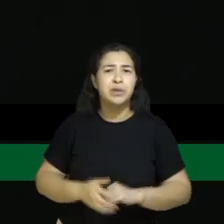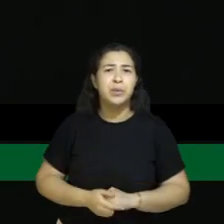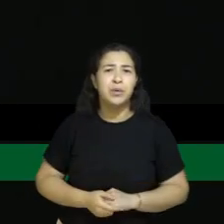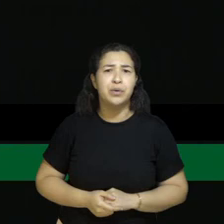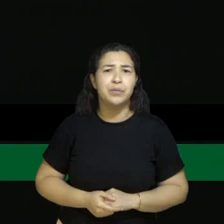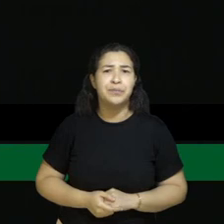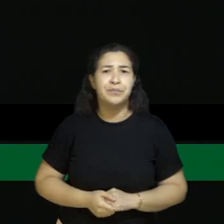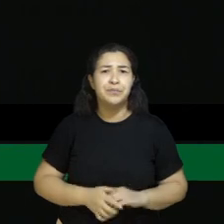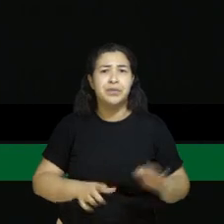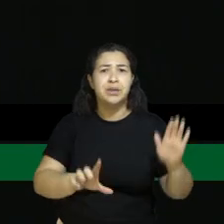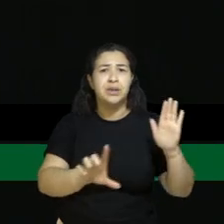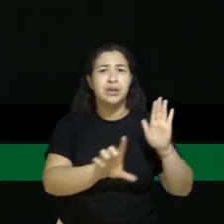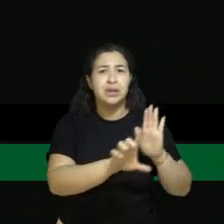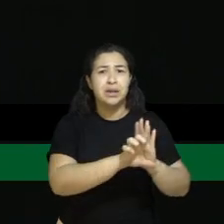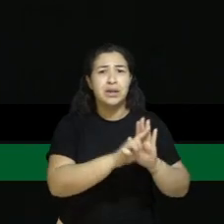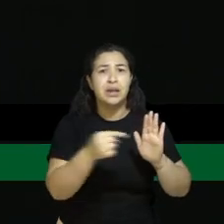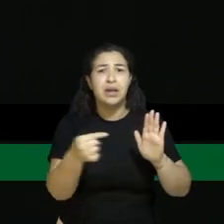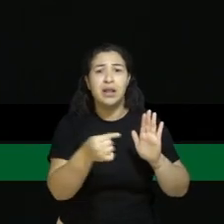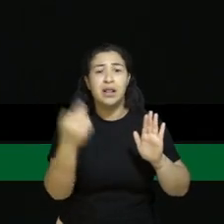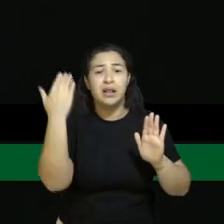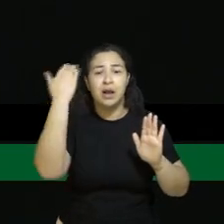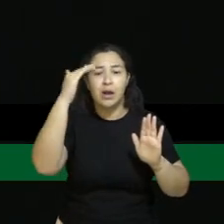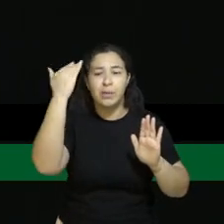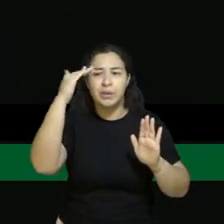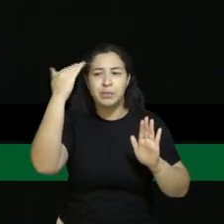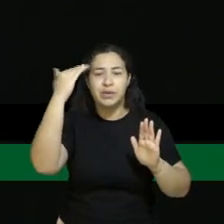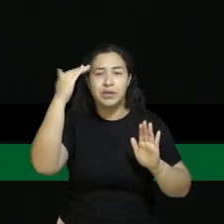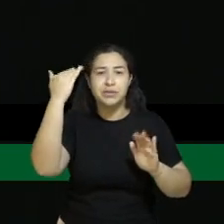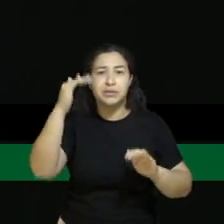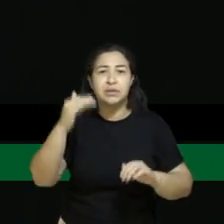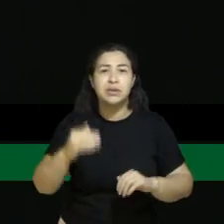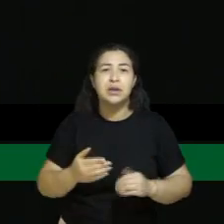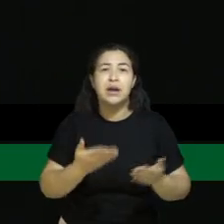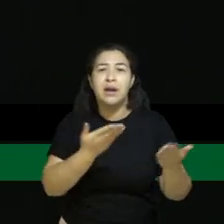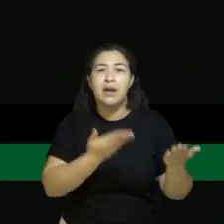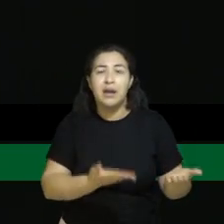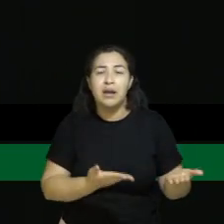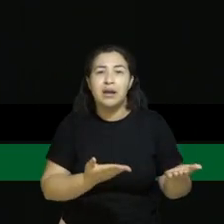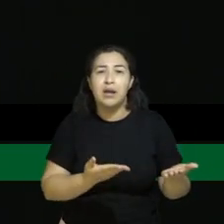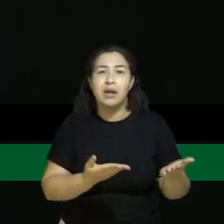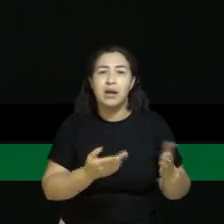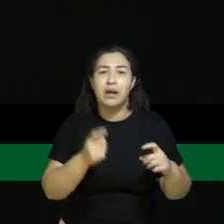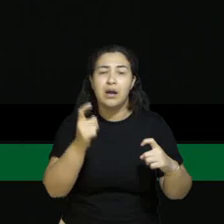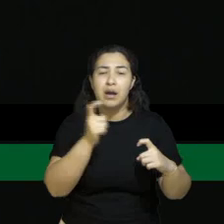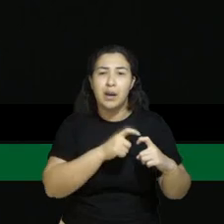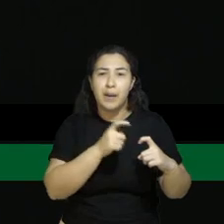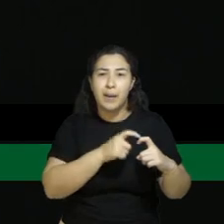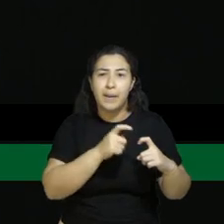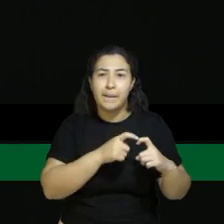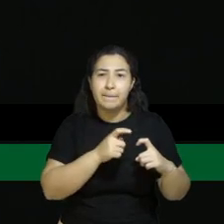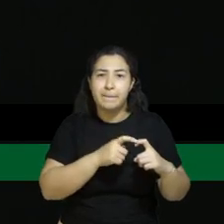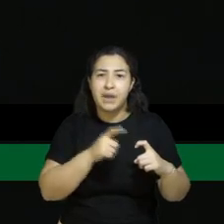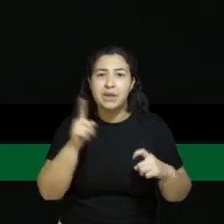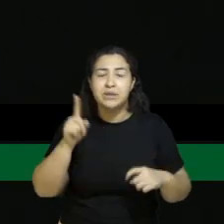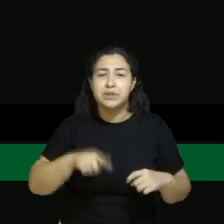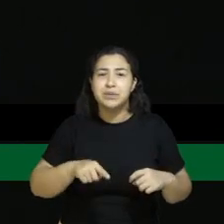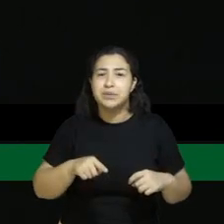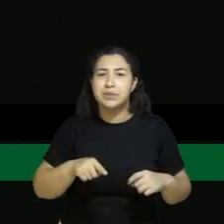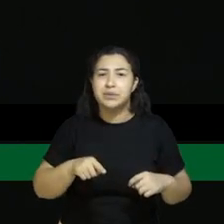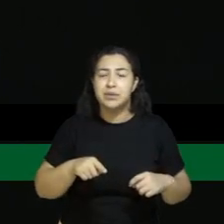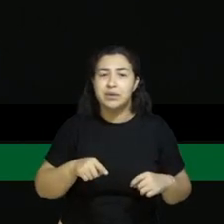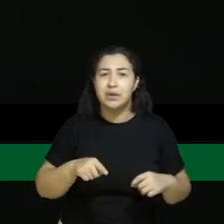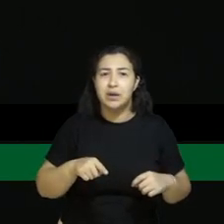uma lei que entende que a competência médica é ao médico que cabe